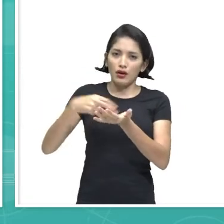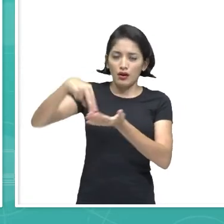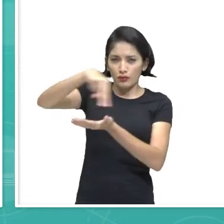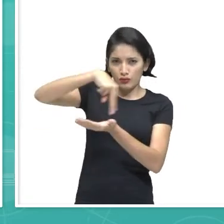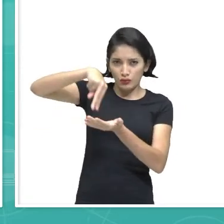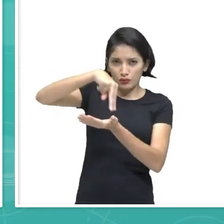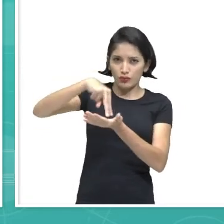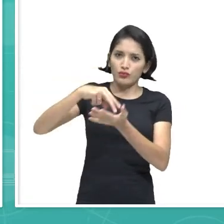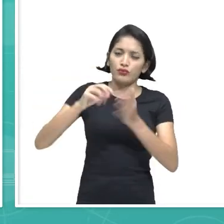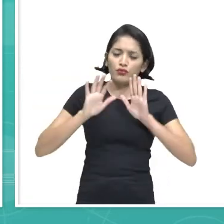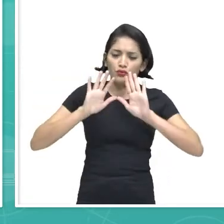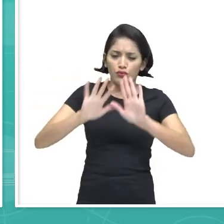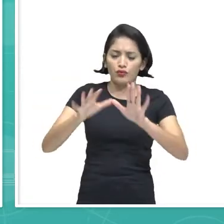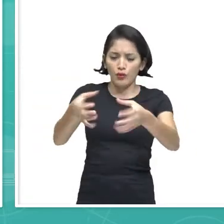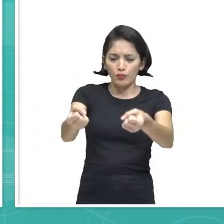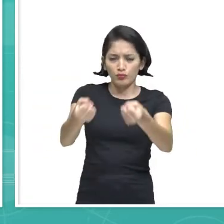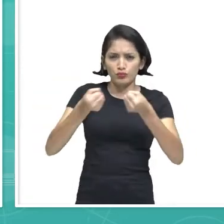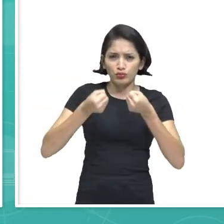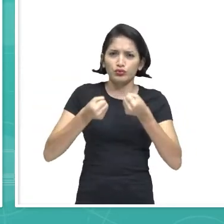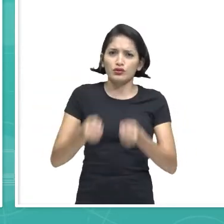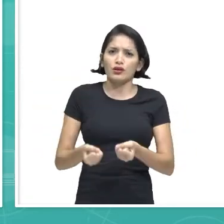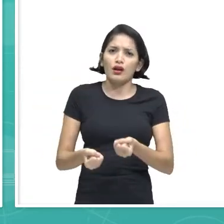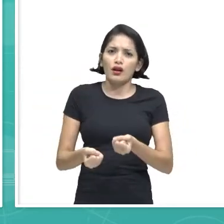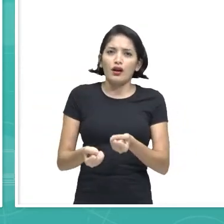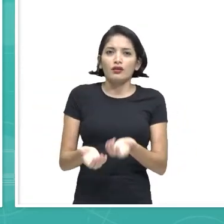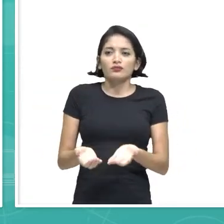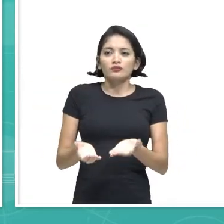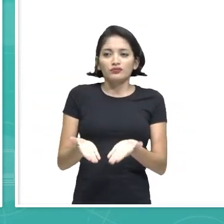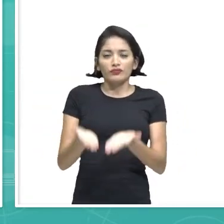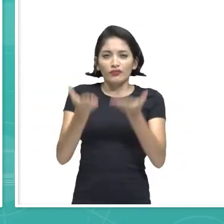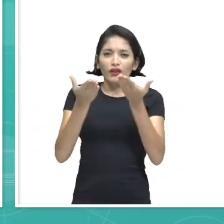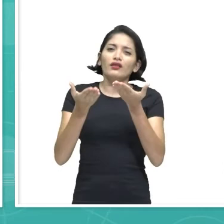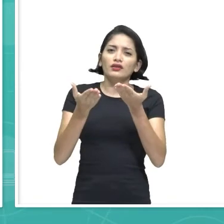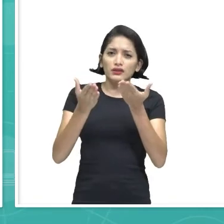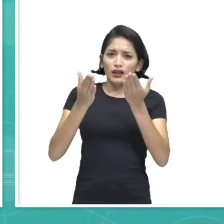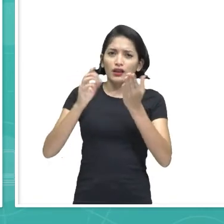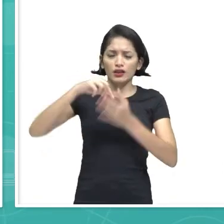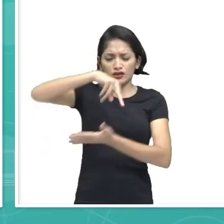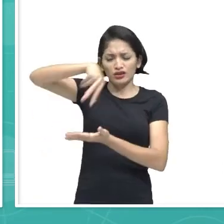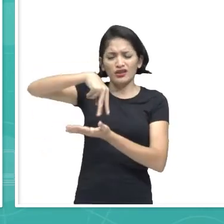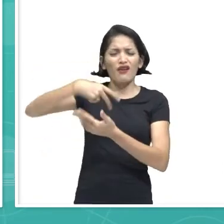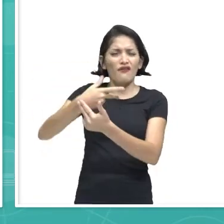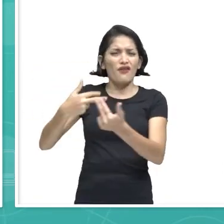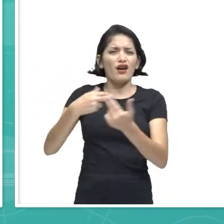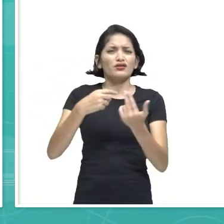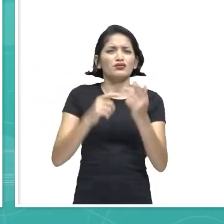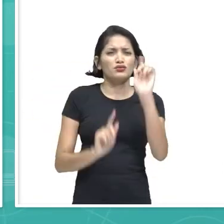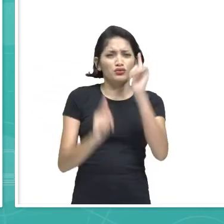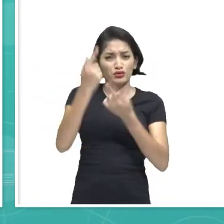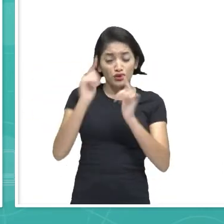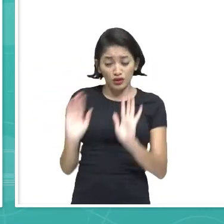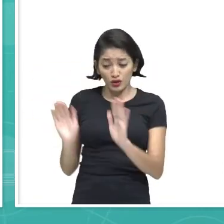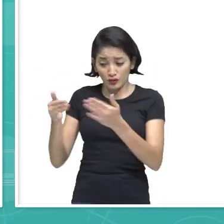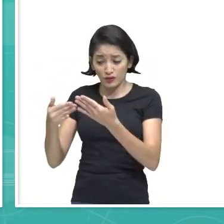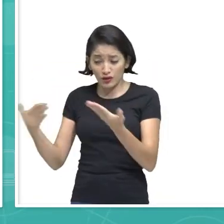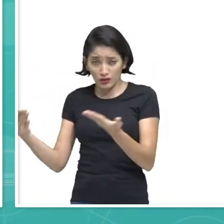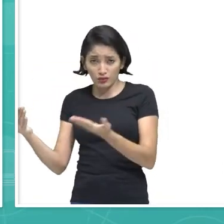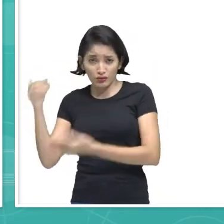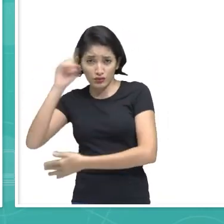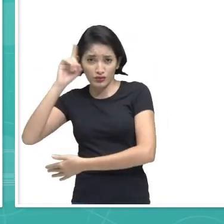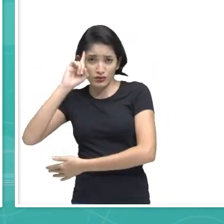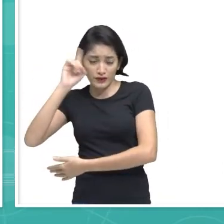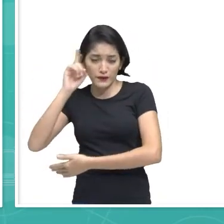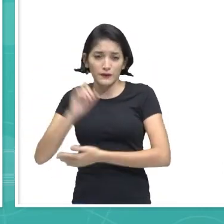avançar, puxar, empurrar, levantar, girar. Então vai trabalhar aí todos os gestos específicos do nosso dia a